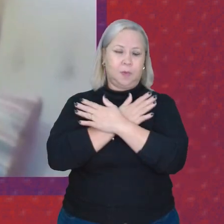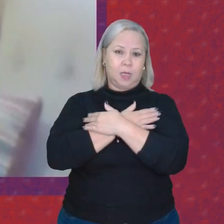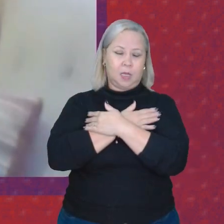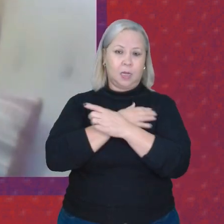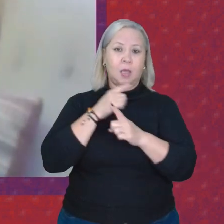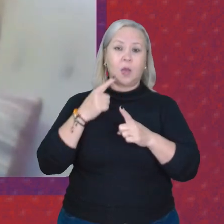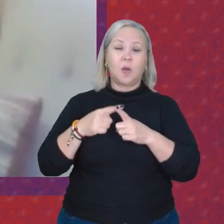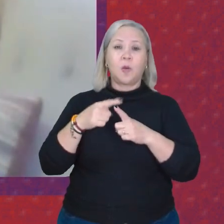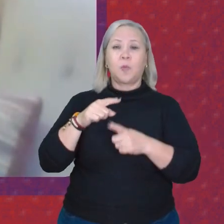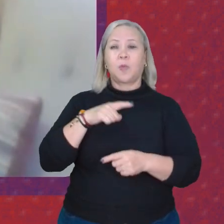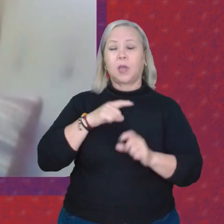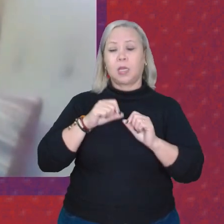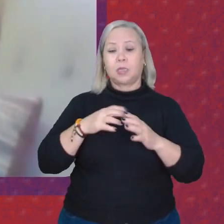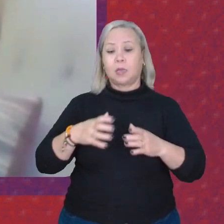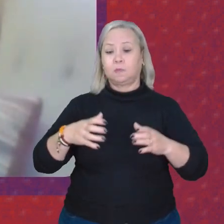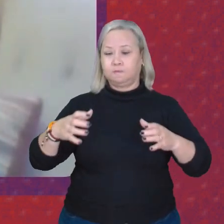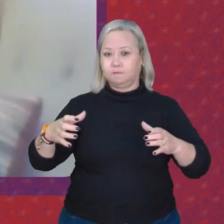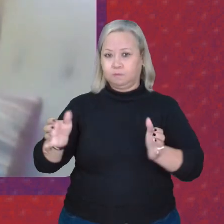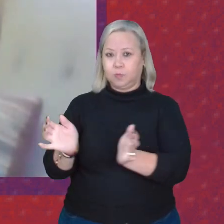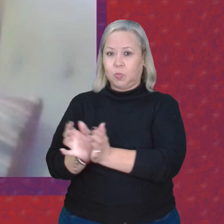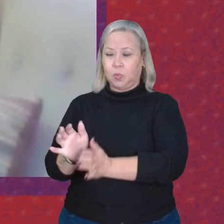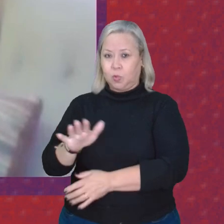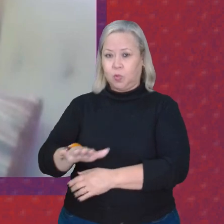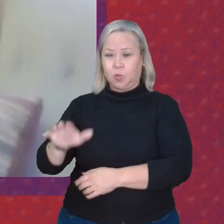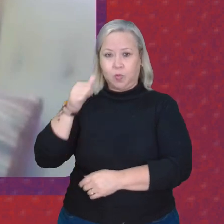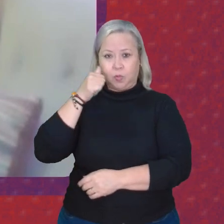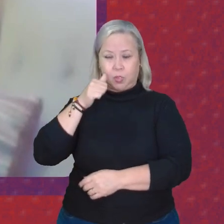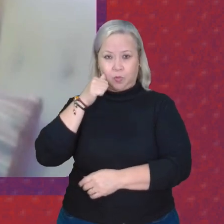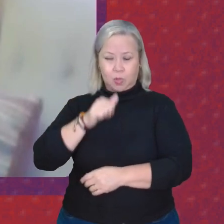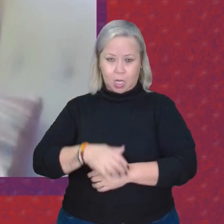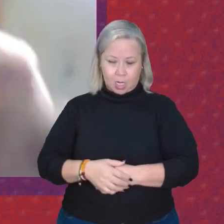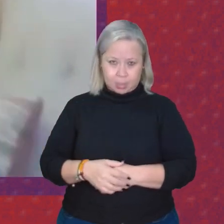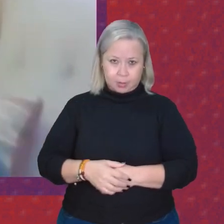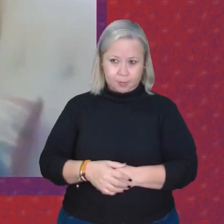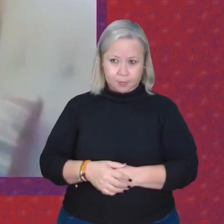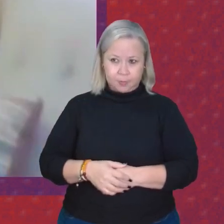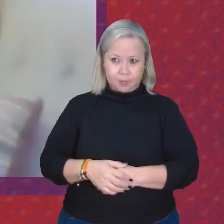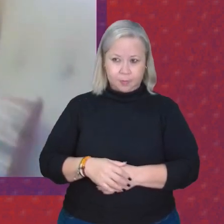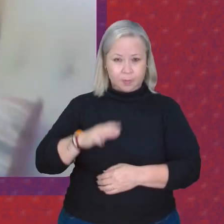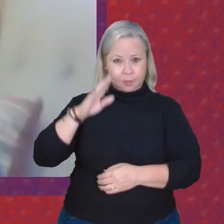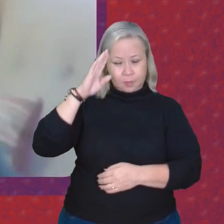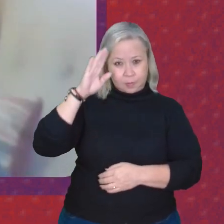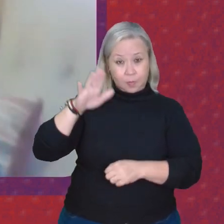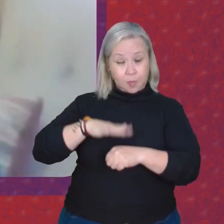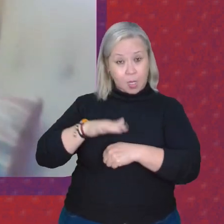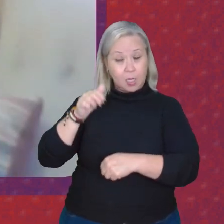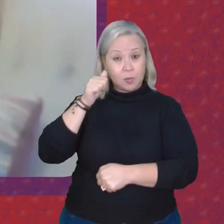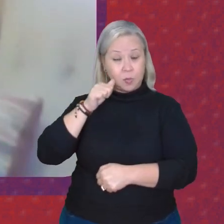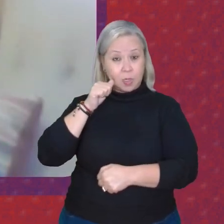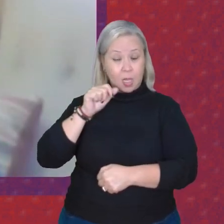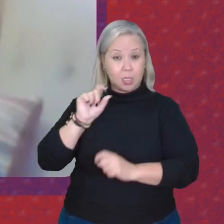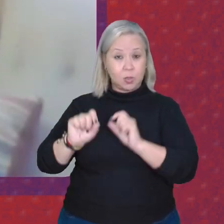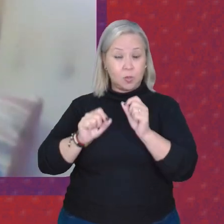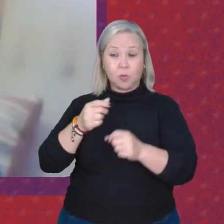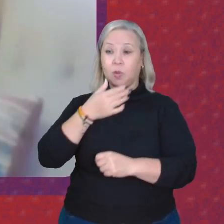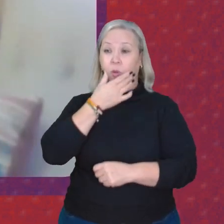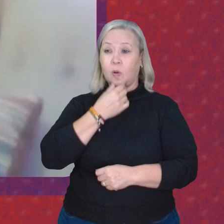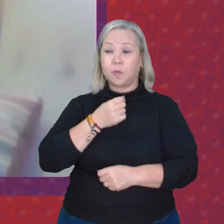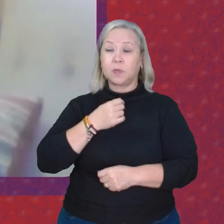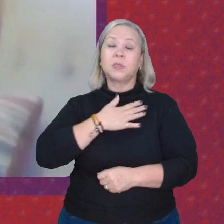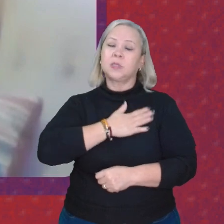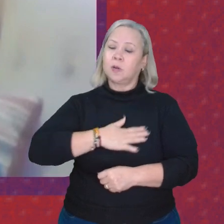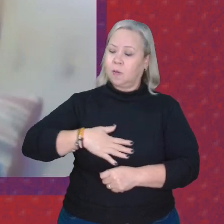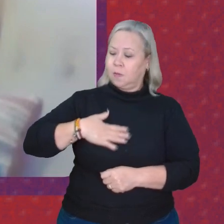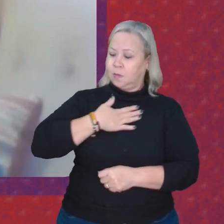uma grande quantidade, principalmente de mulheres, muito mais mulheres do que homens, que gostariam